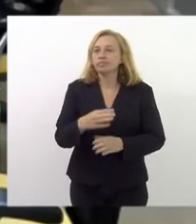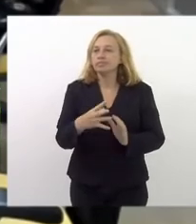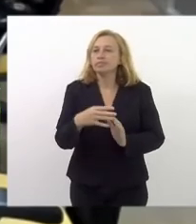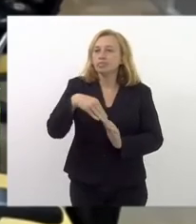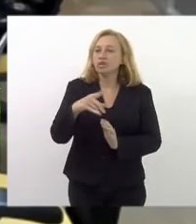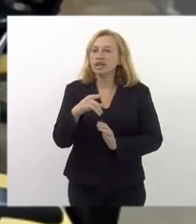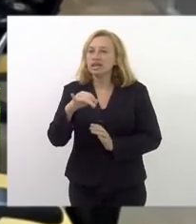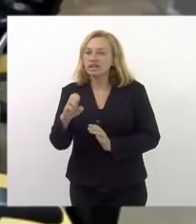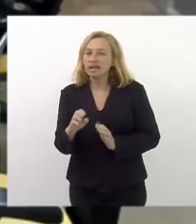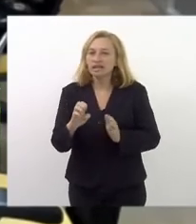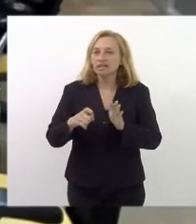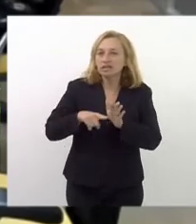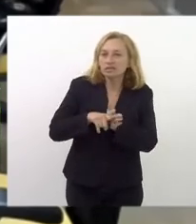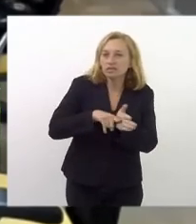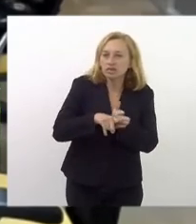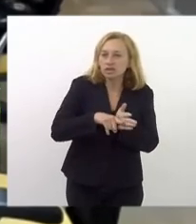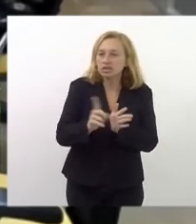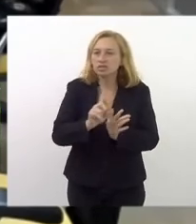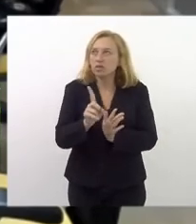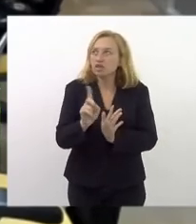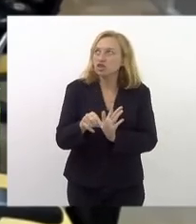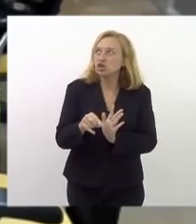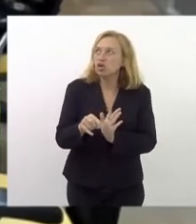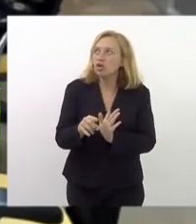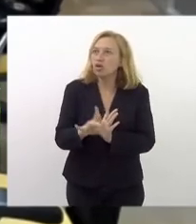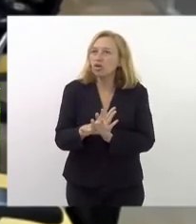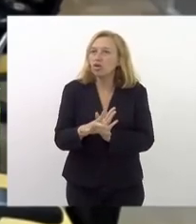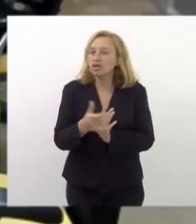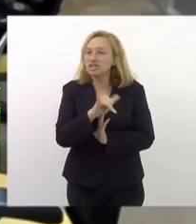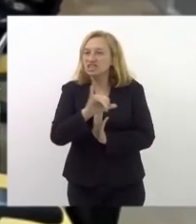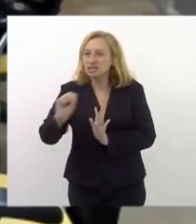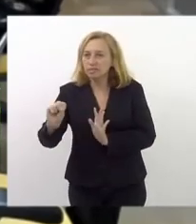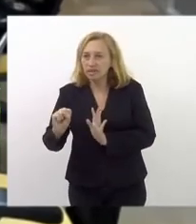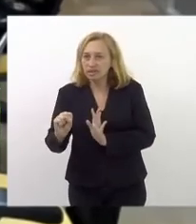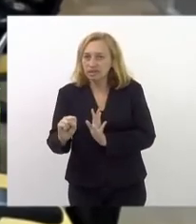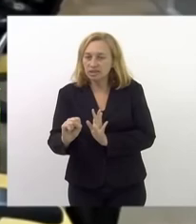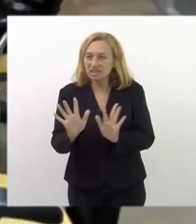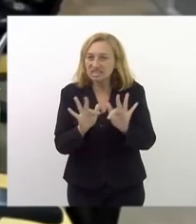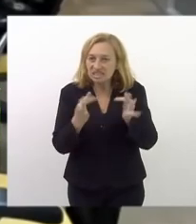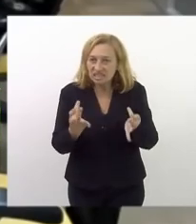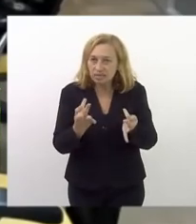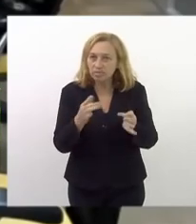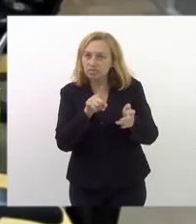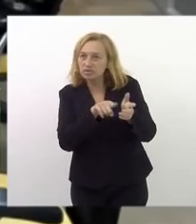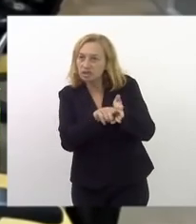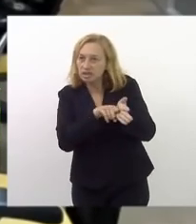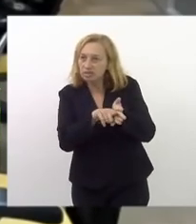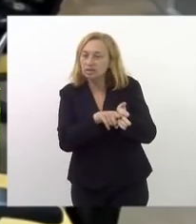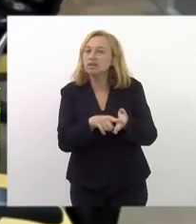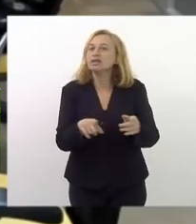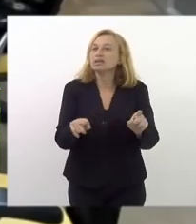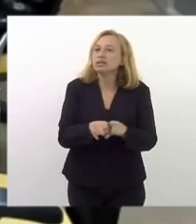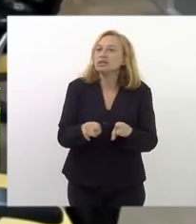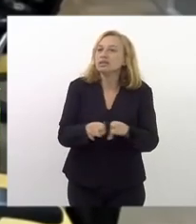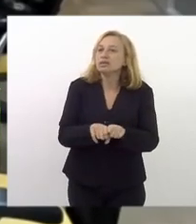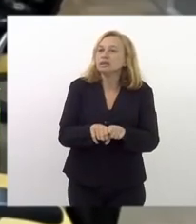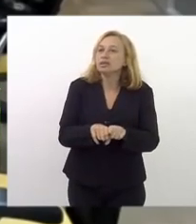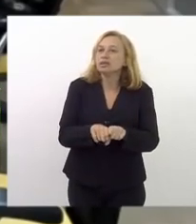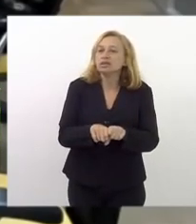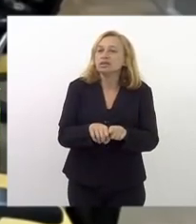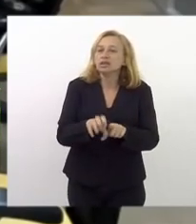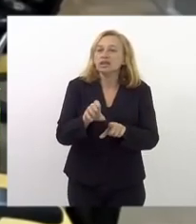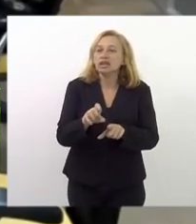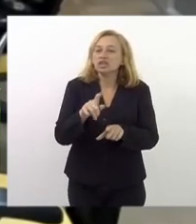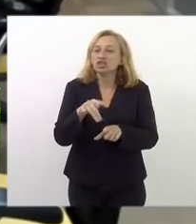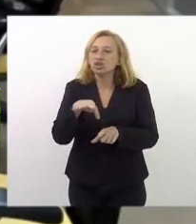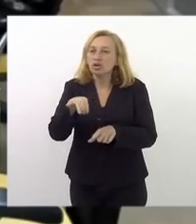de fiscalização, que não é simplesmente, o ICMS é mais simples de fiscalizar, nós fiscalizamos estoque,